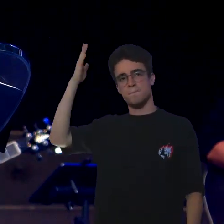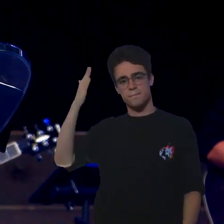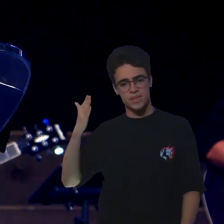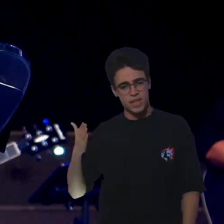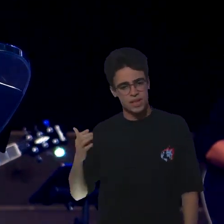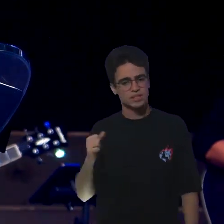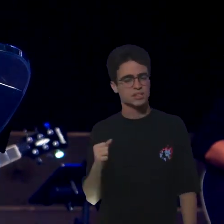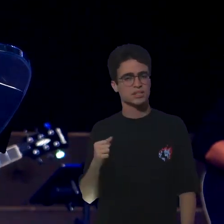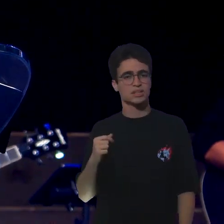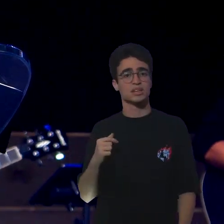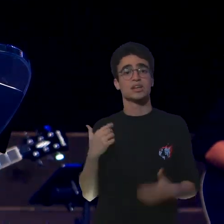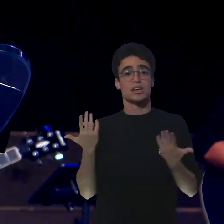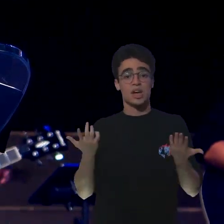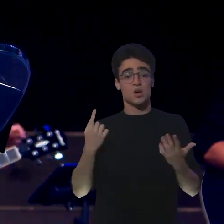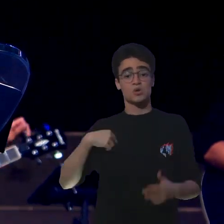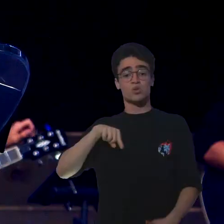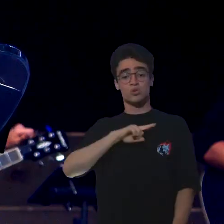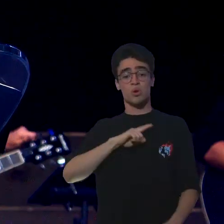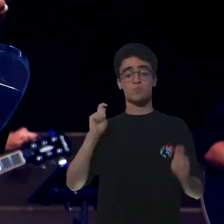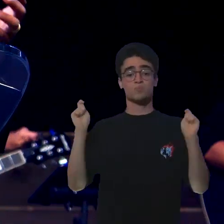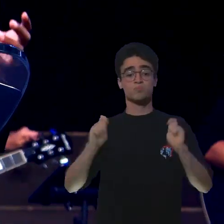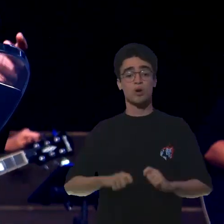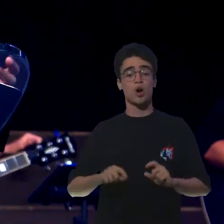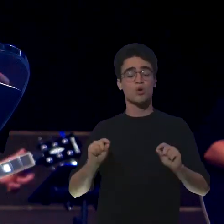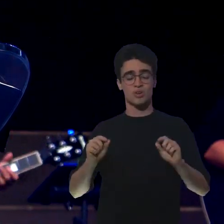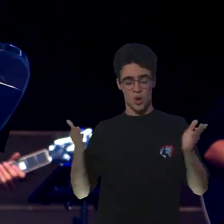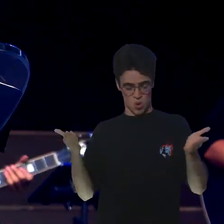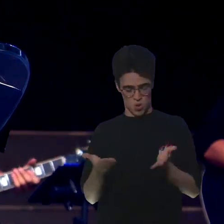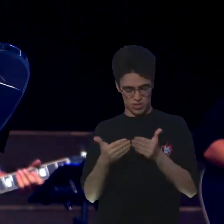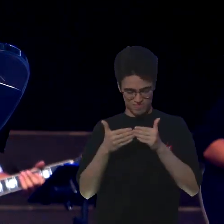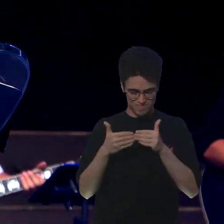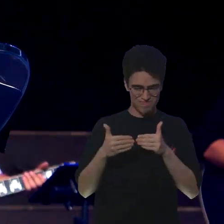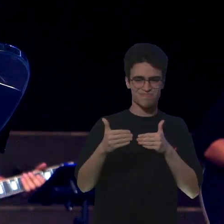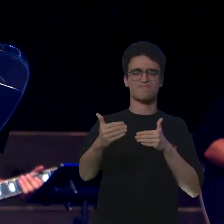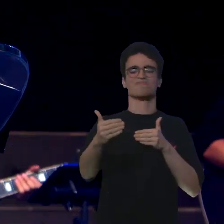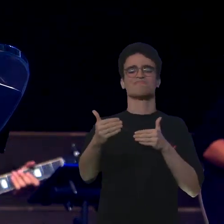Que os nossos olhos, a partir de hoje,